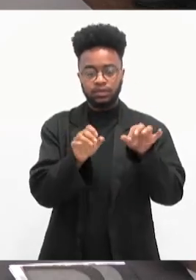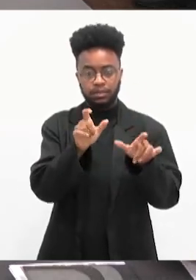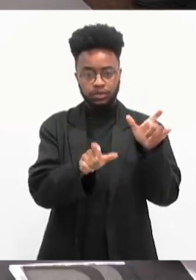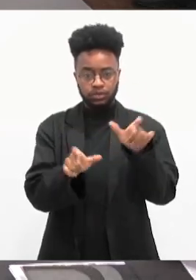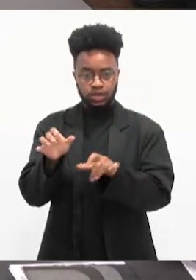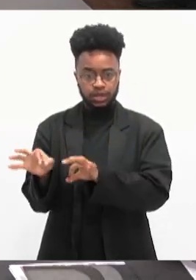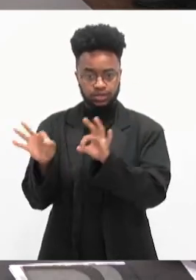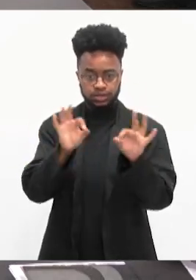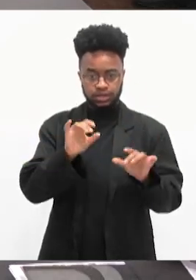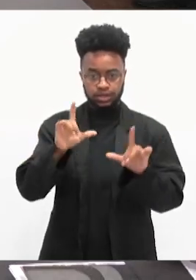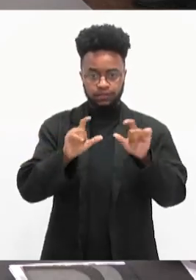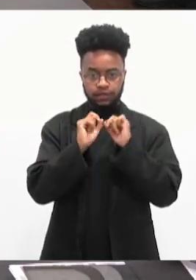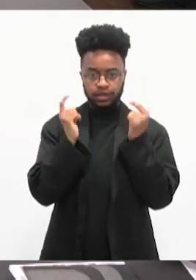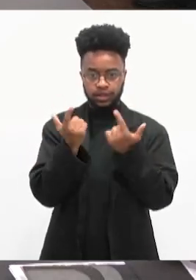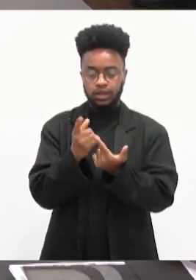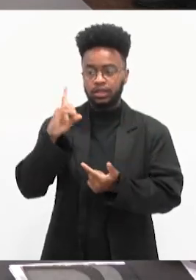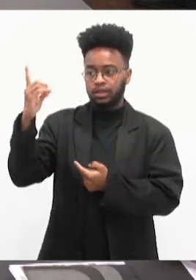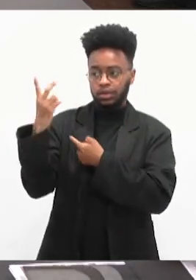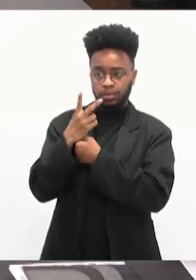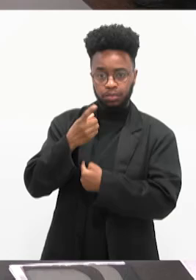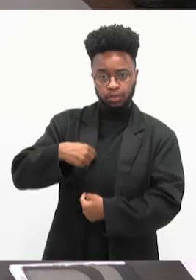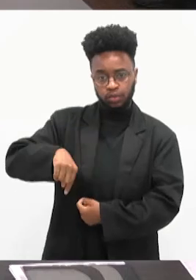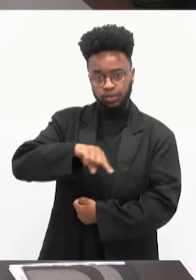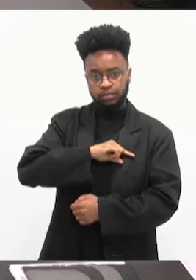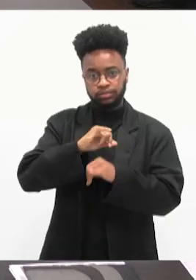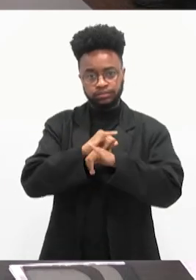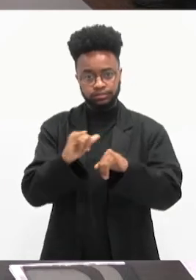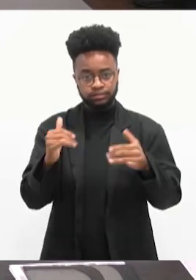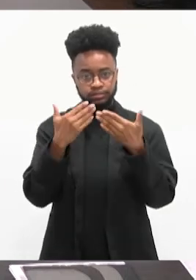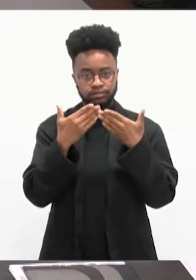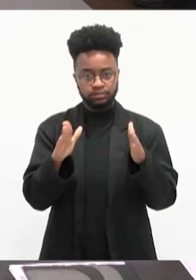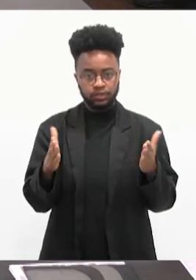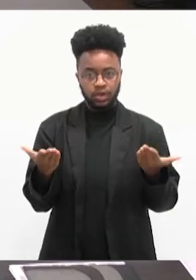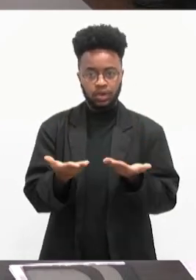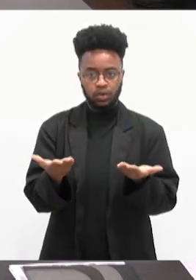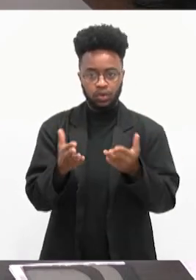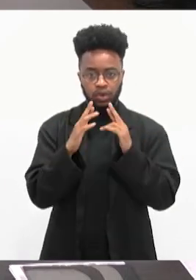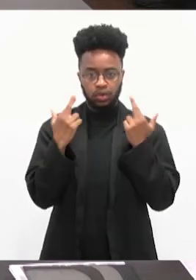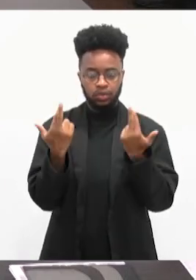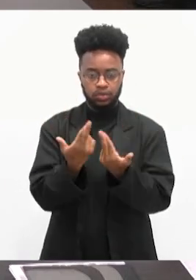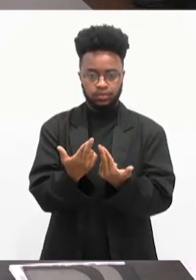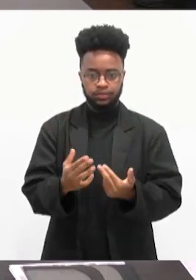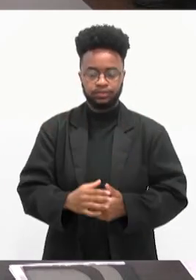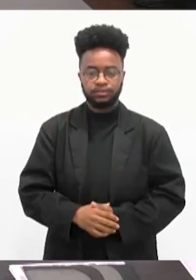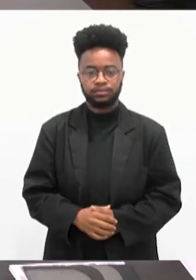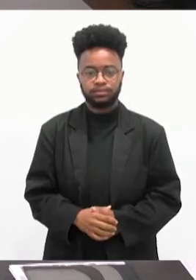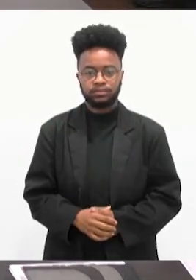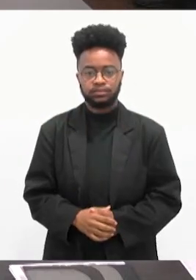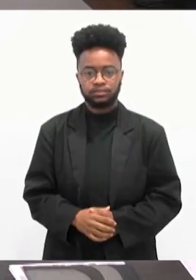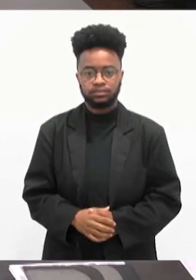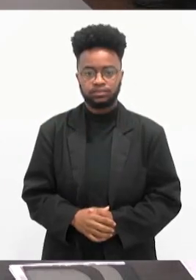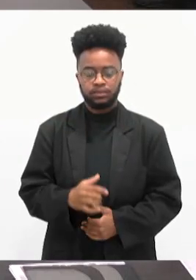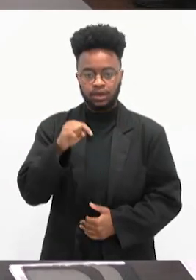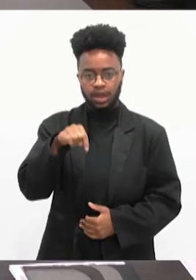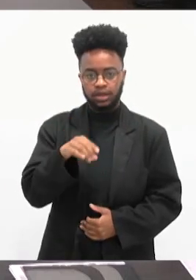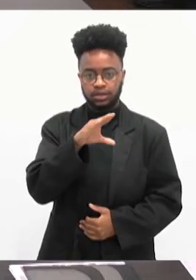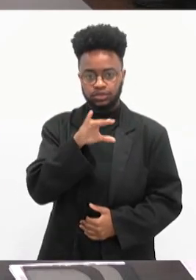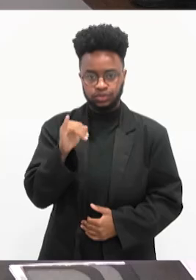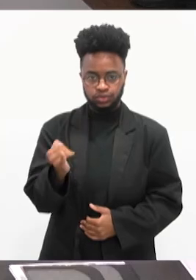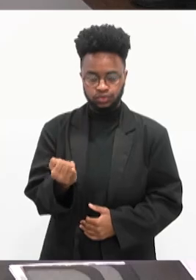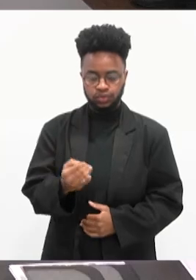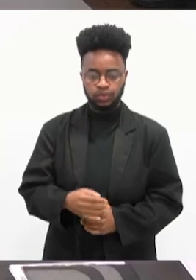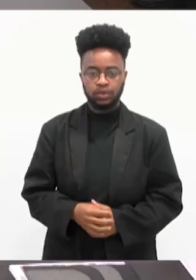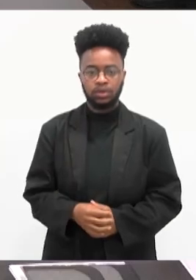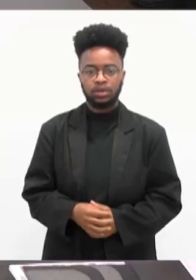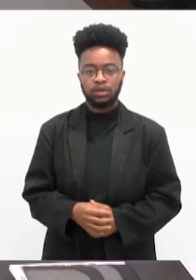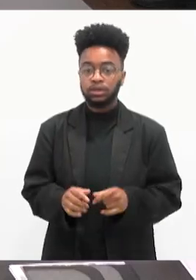Alerj. Sob a proteção de Deus, declaro abertos os trabalhos da nossa reunião da CCJ,